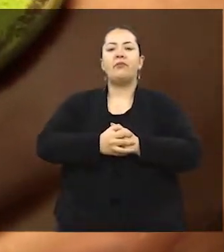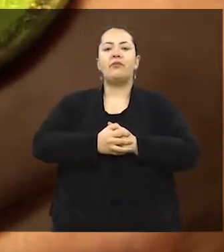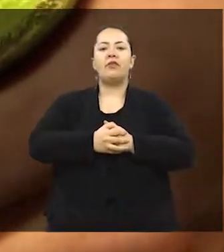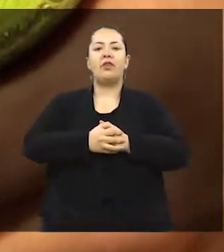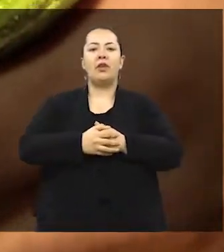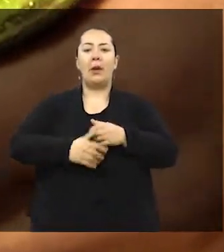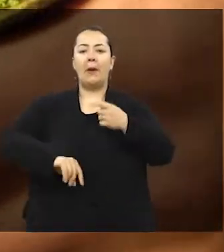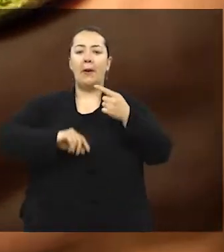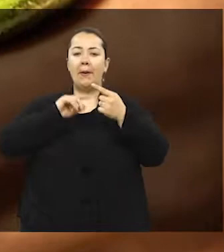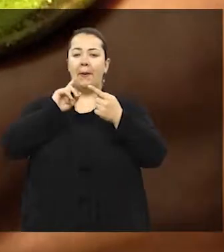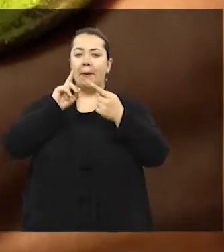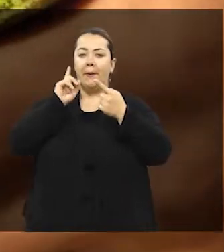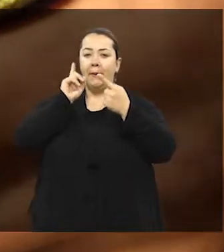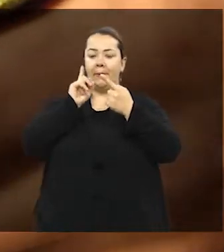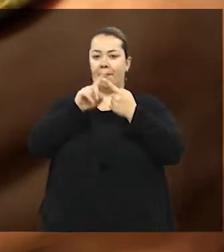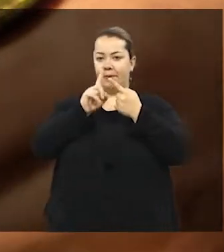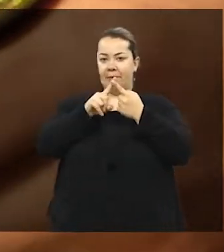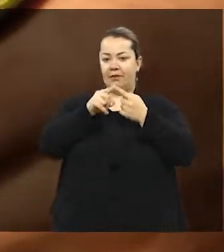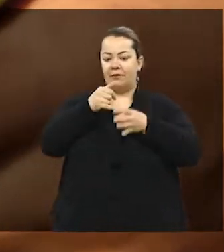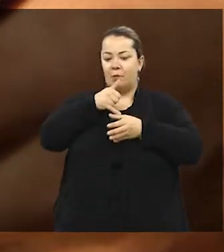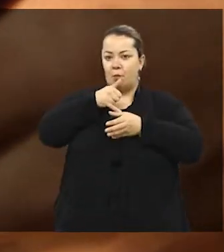e acomoda na cuia.